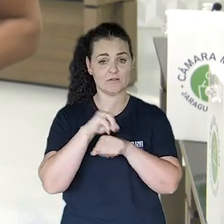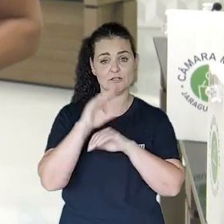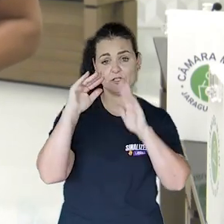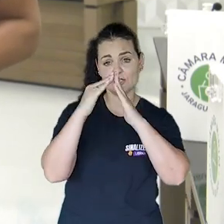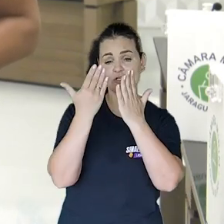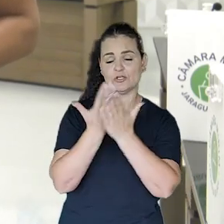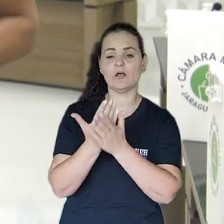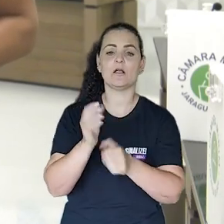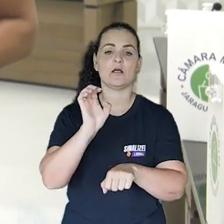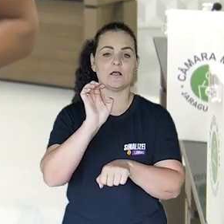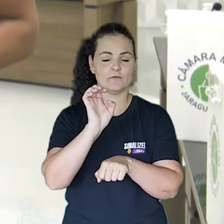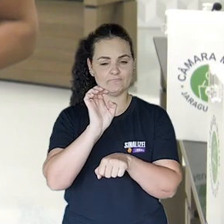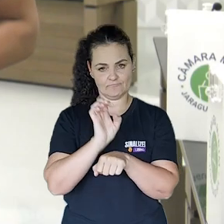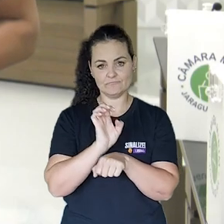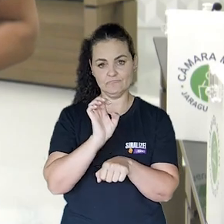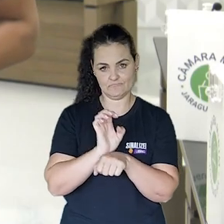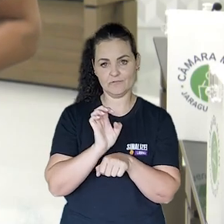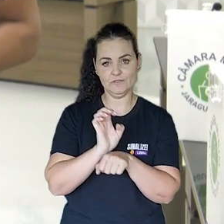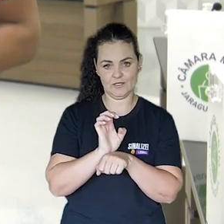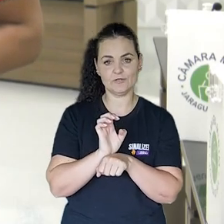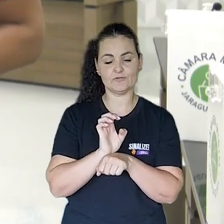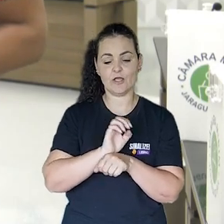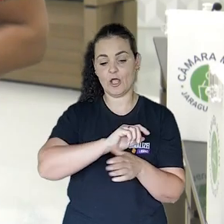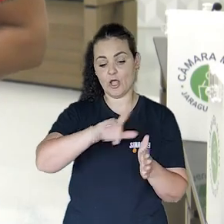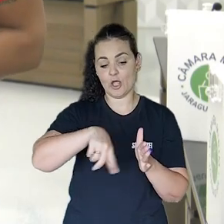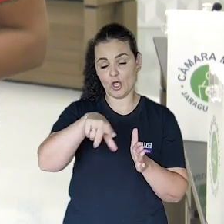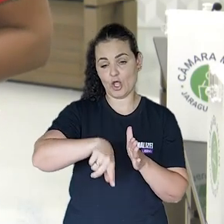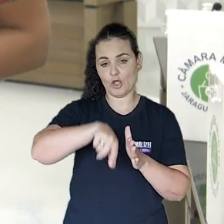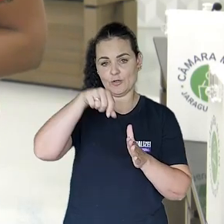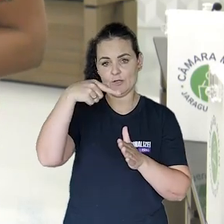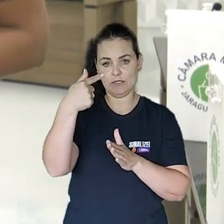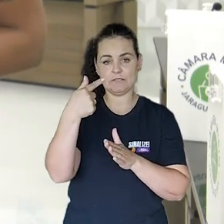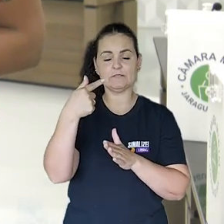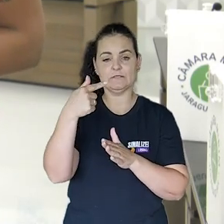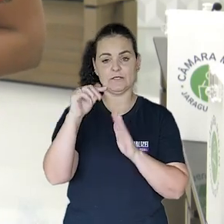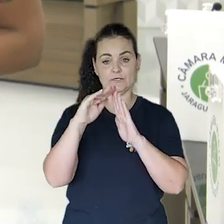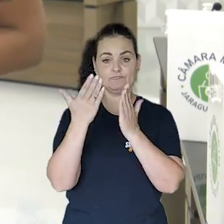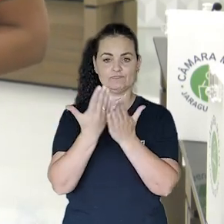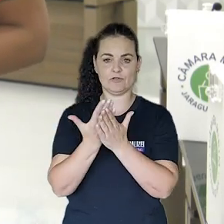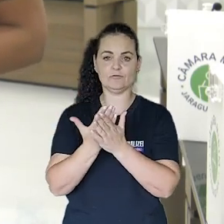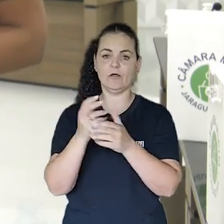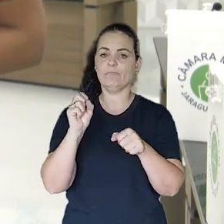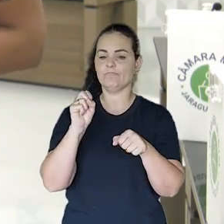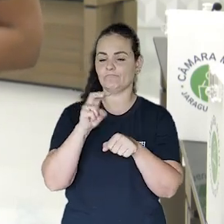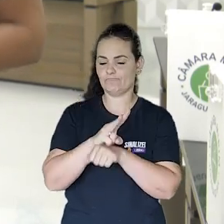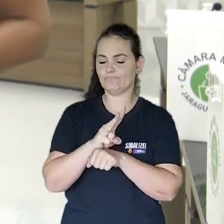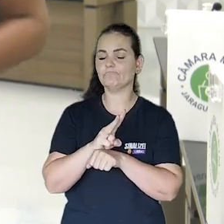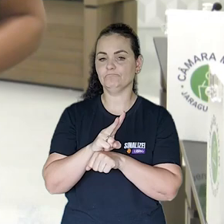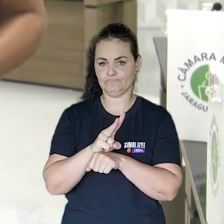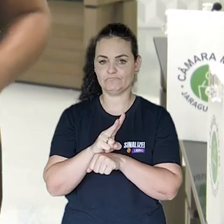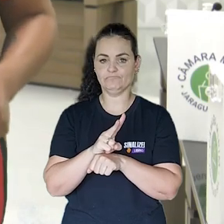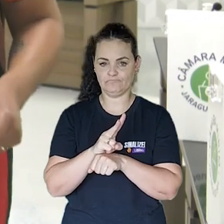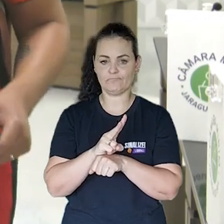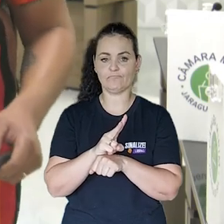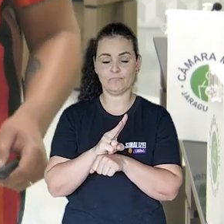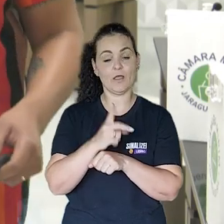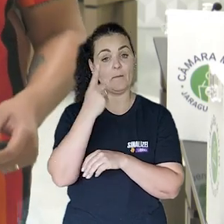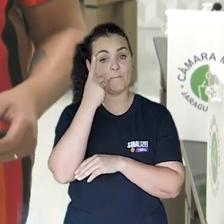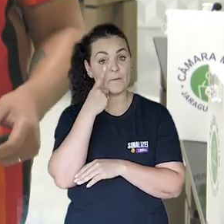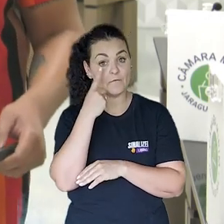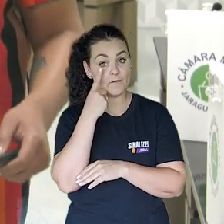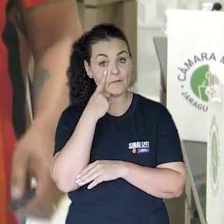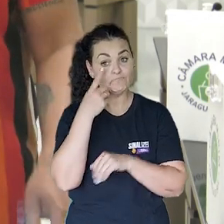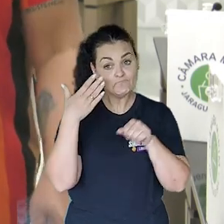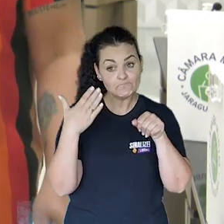não participantes para definir a composição das escolas que estarão aqui conosco em 2025. Isso mesmo, nós também